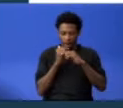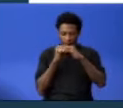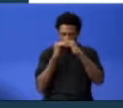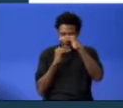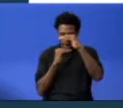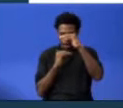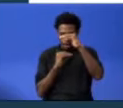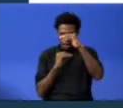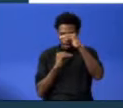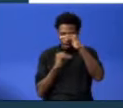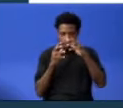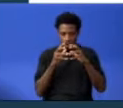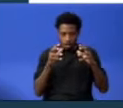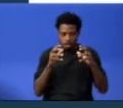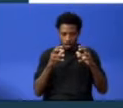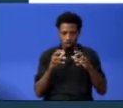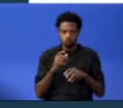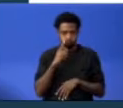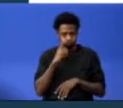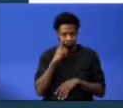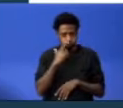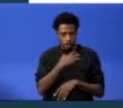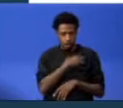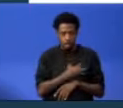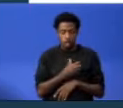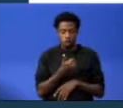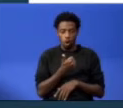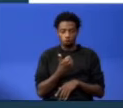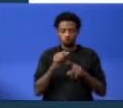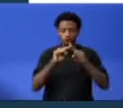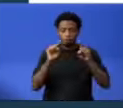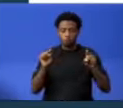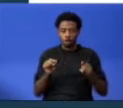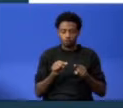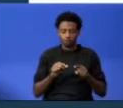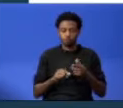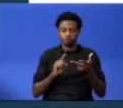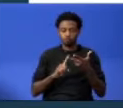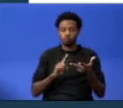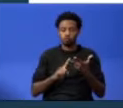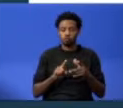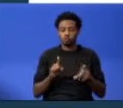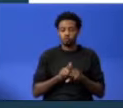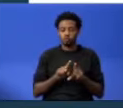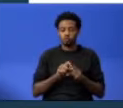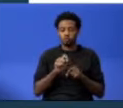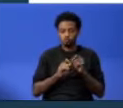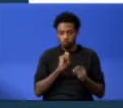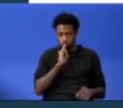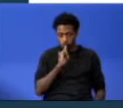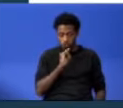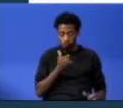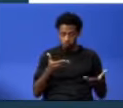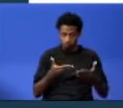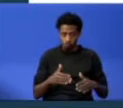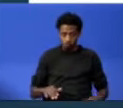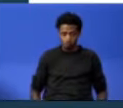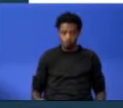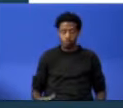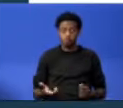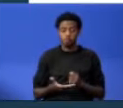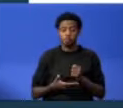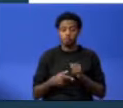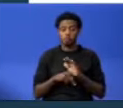a comprimento e largura. E a outra forma é quando a gente fala comprimento e largura similar também, só que agora de uma estrutura de